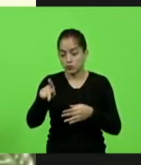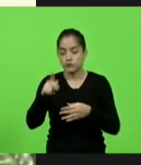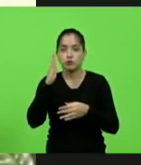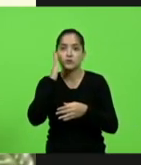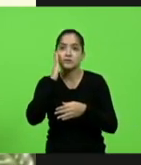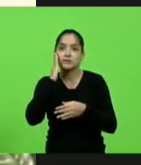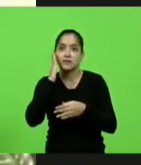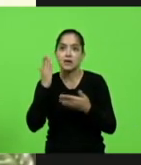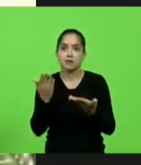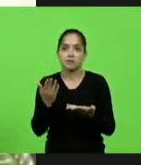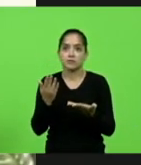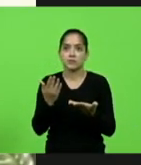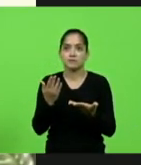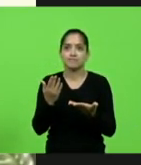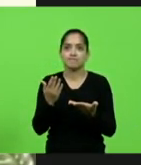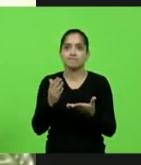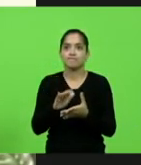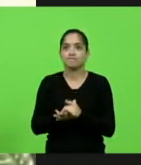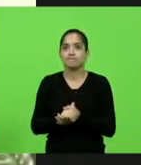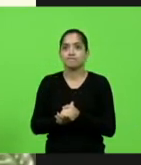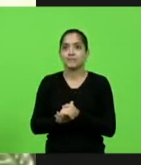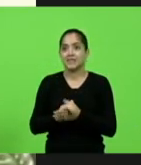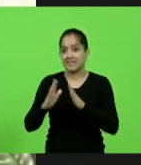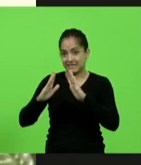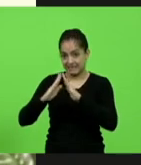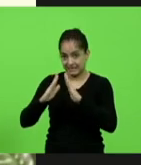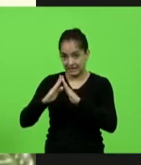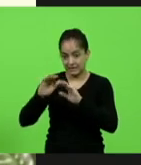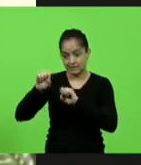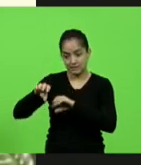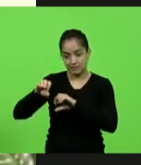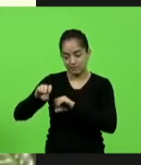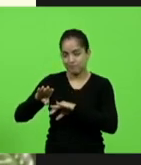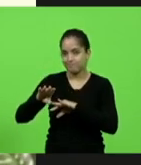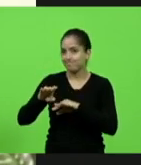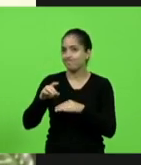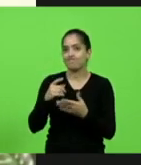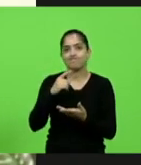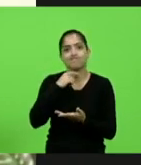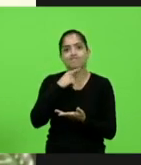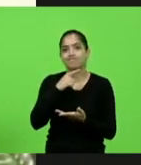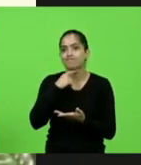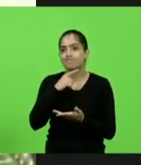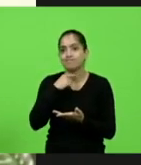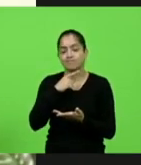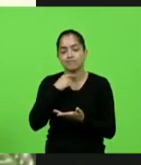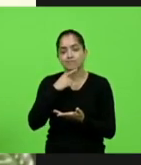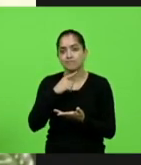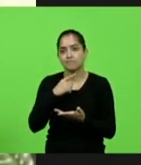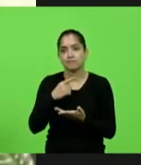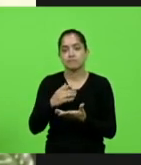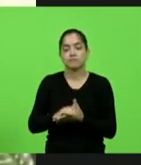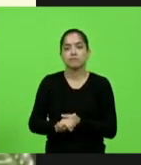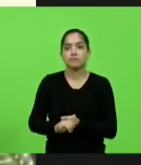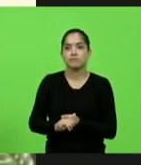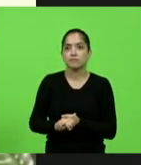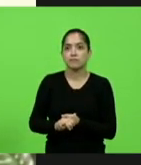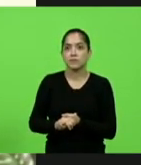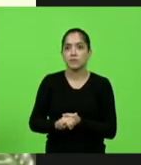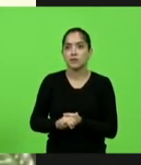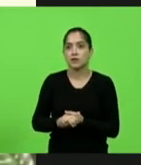deu certo a educação que as crianças tiveram em casa, os jovens brasileiros. Né? Há